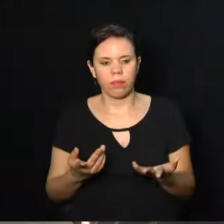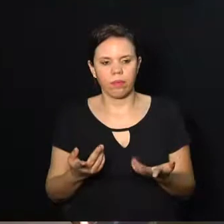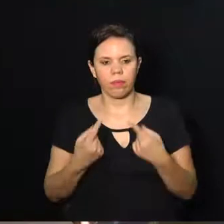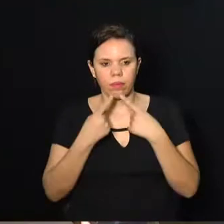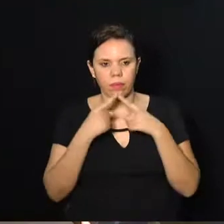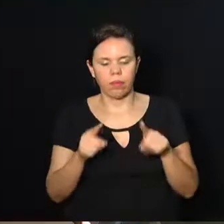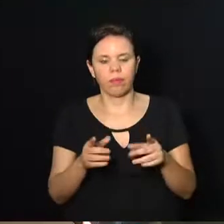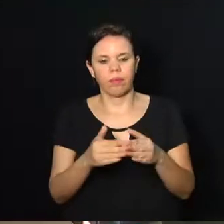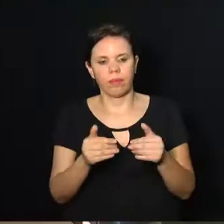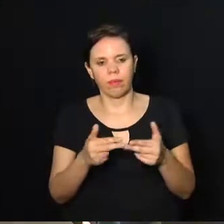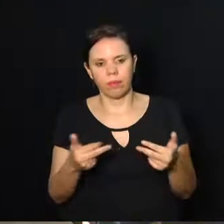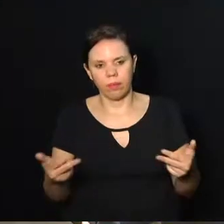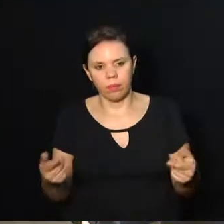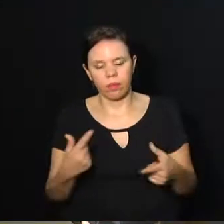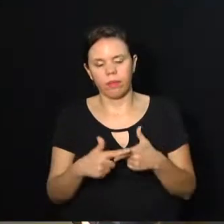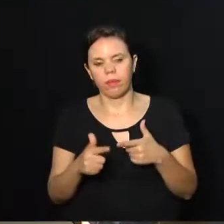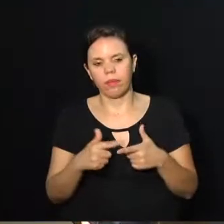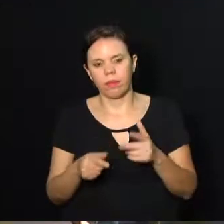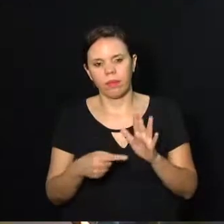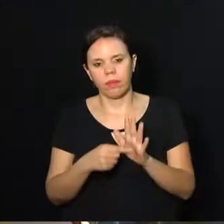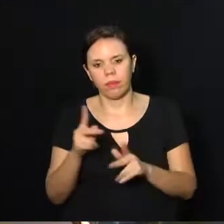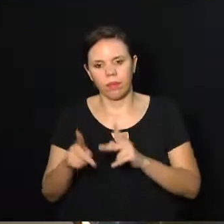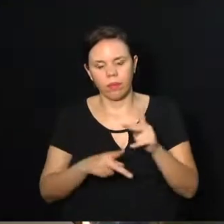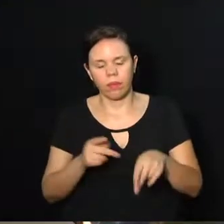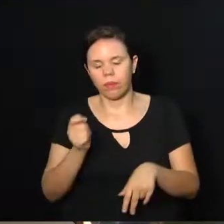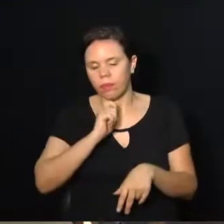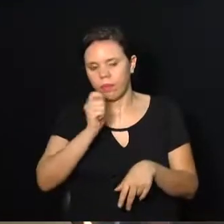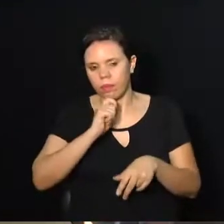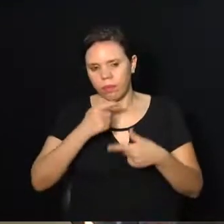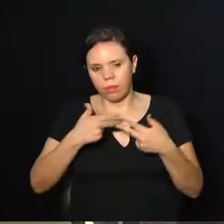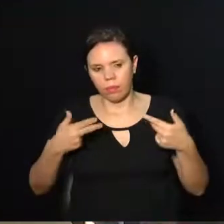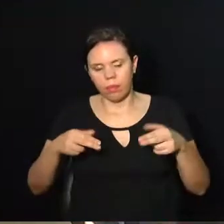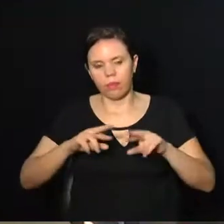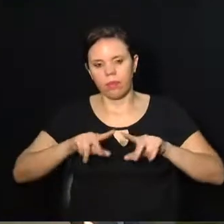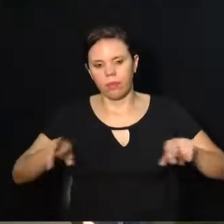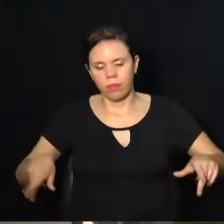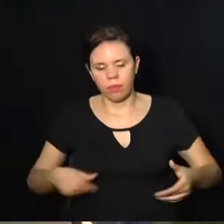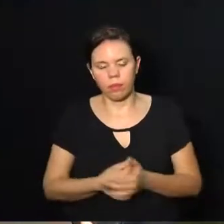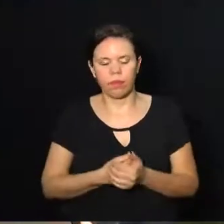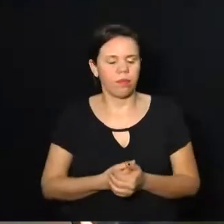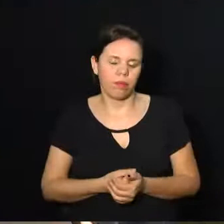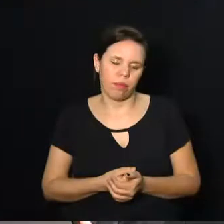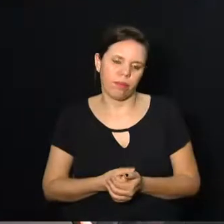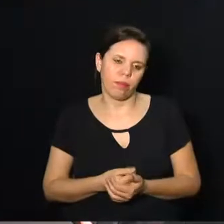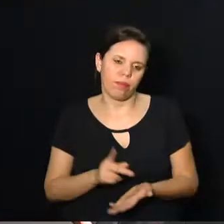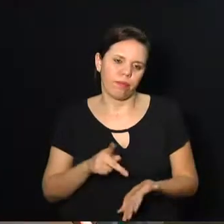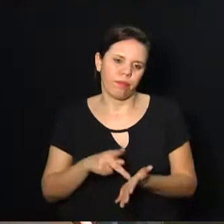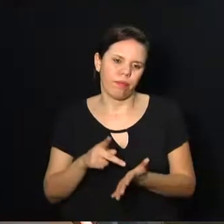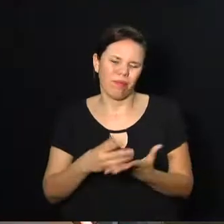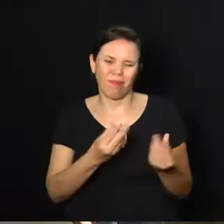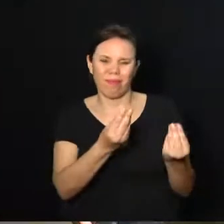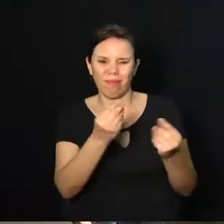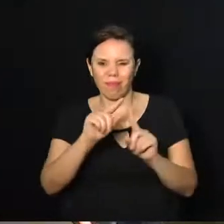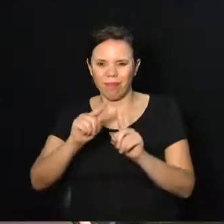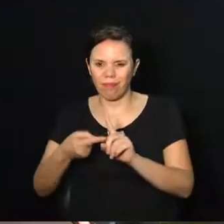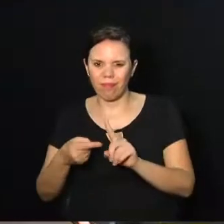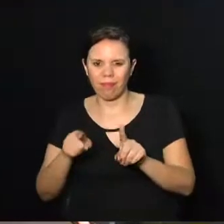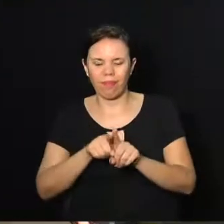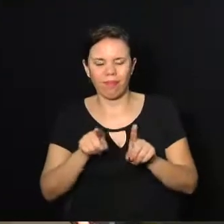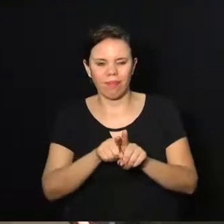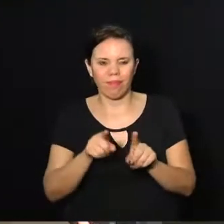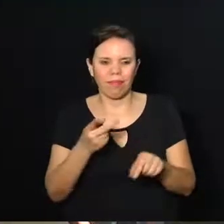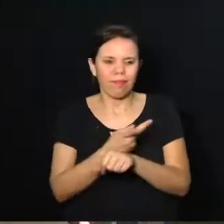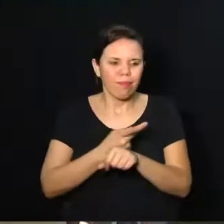demandas relacionada ao uso e abuso de drogas, e com certeza não era diferente. Muitas gestantes também nos procuravam